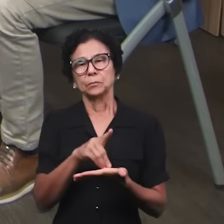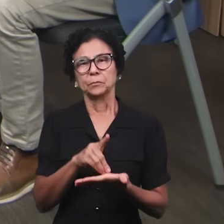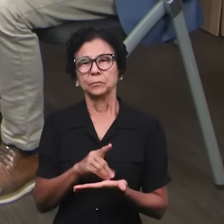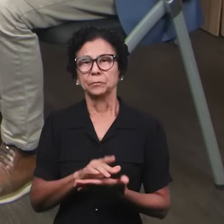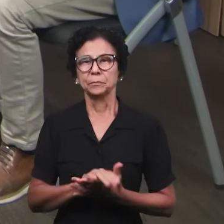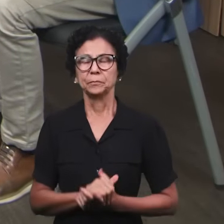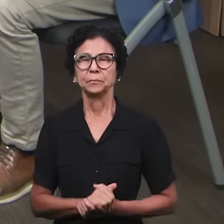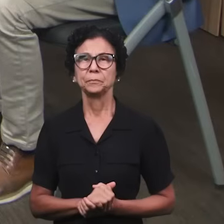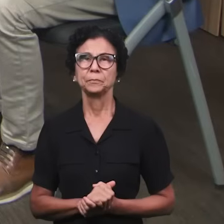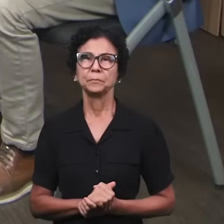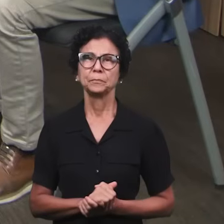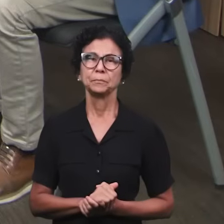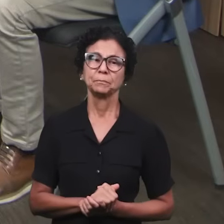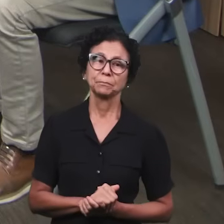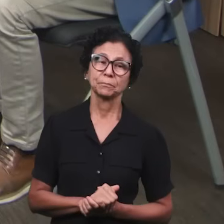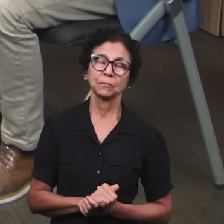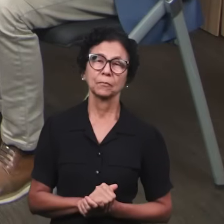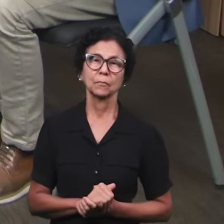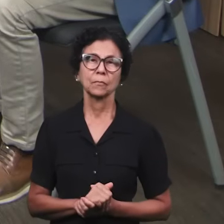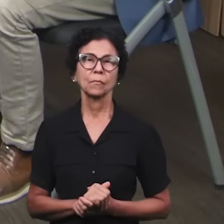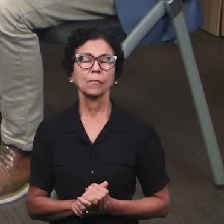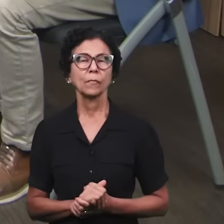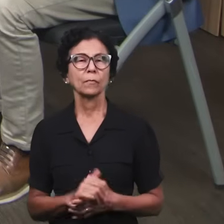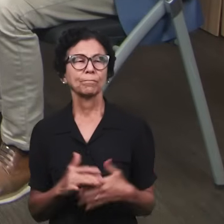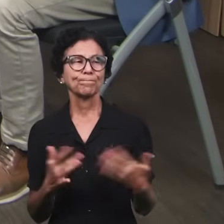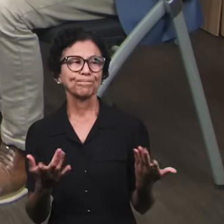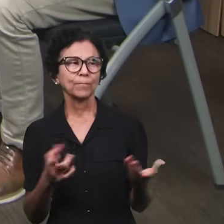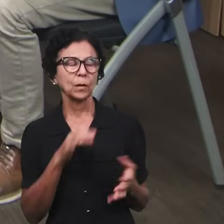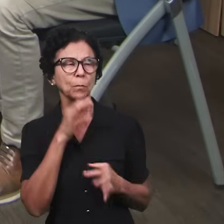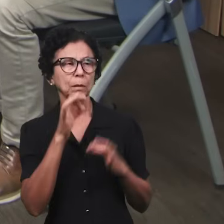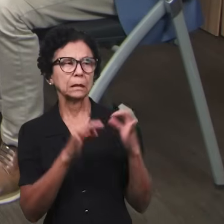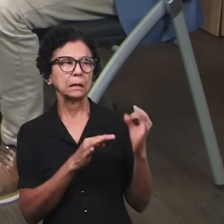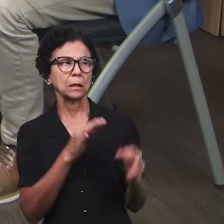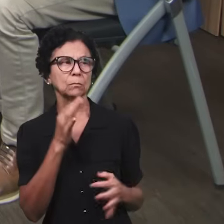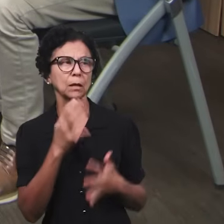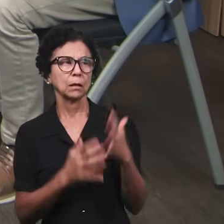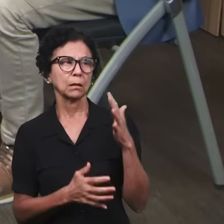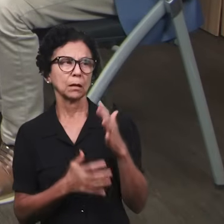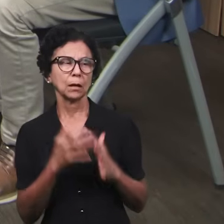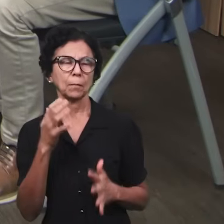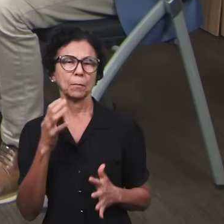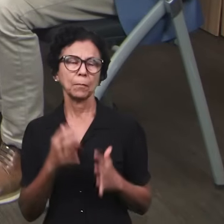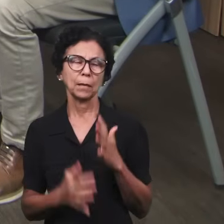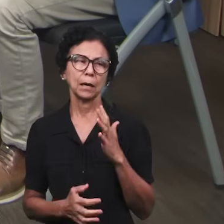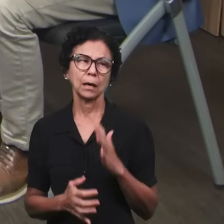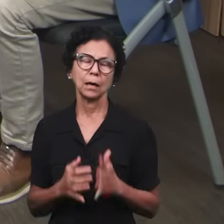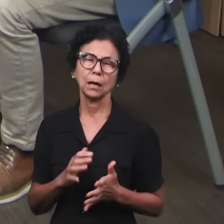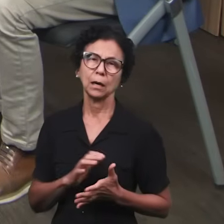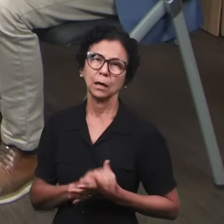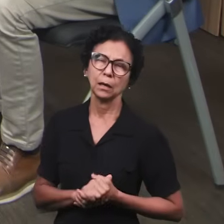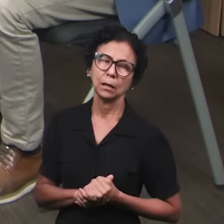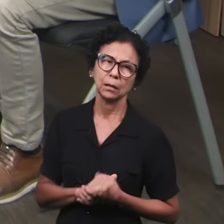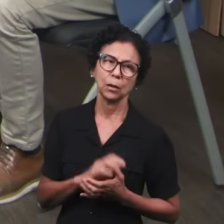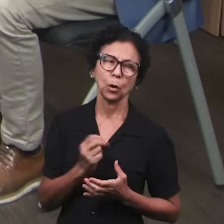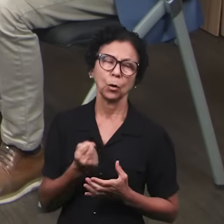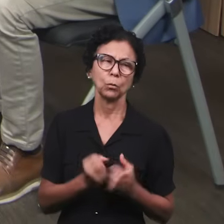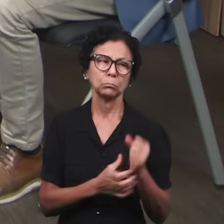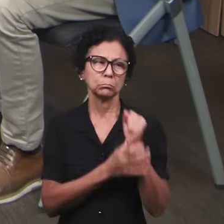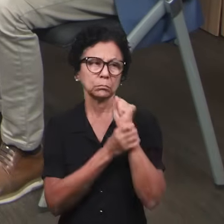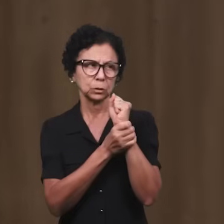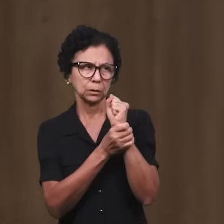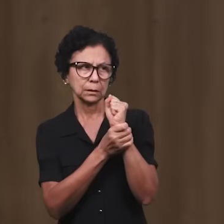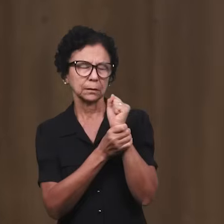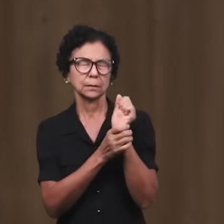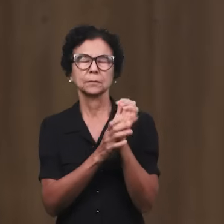uma âncora que atrapalha ou é um patrimônio que dá sustentação?